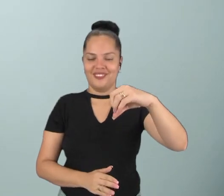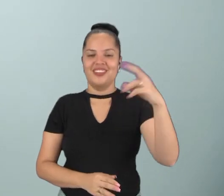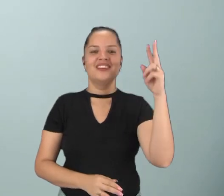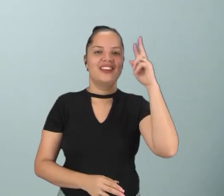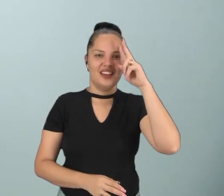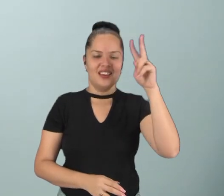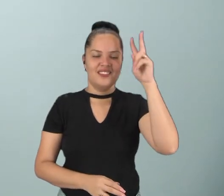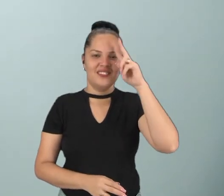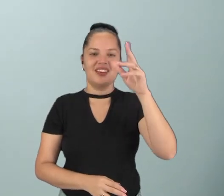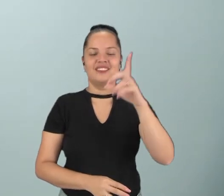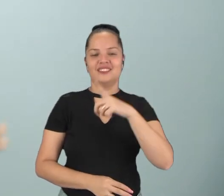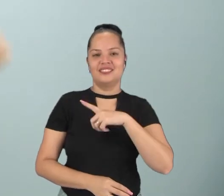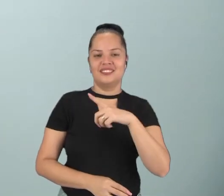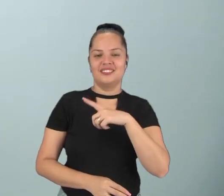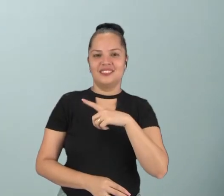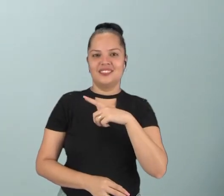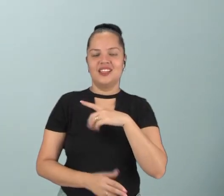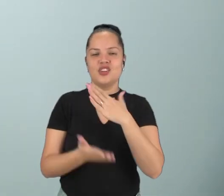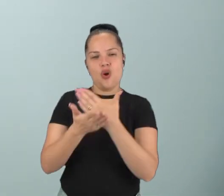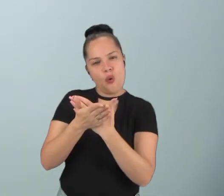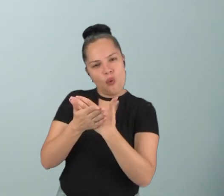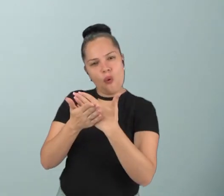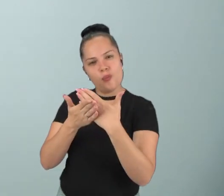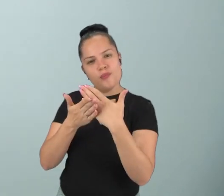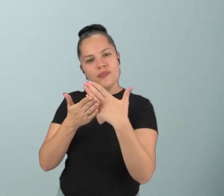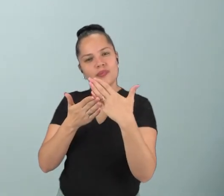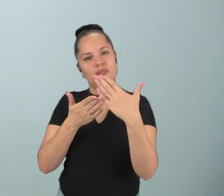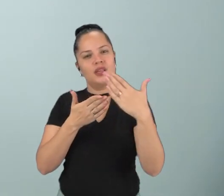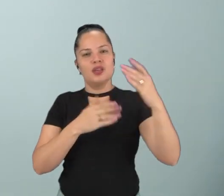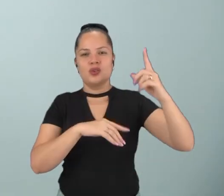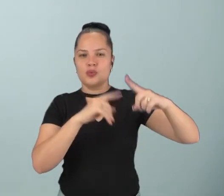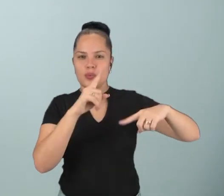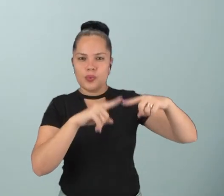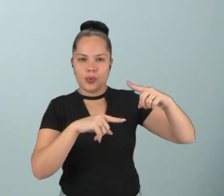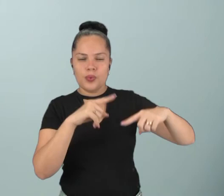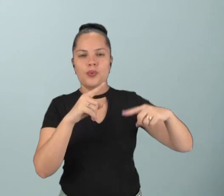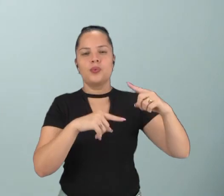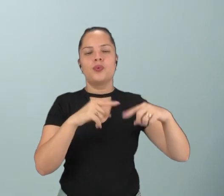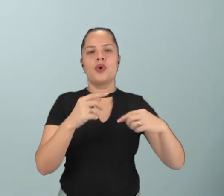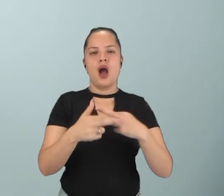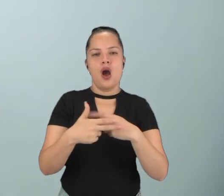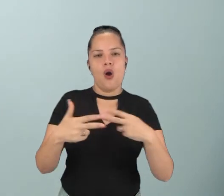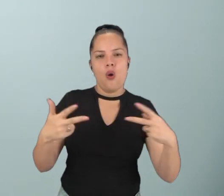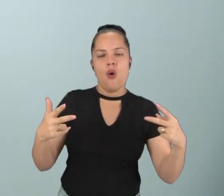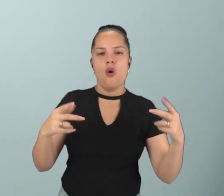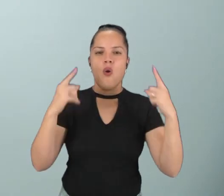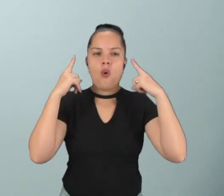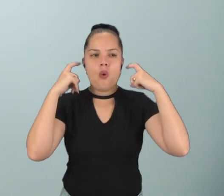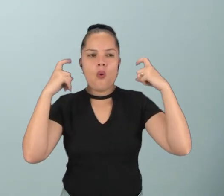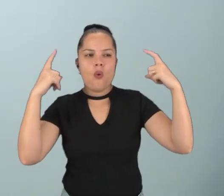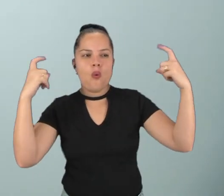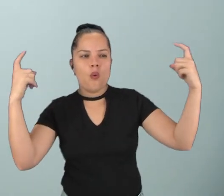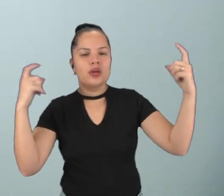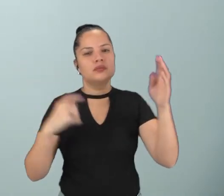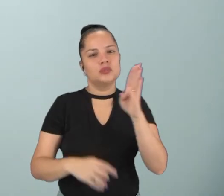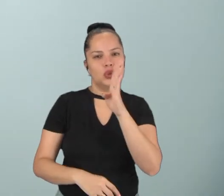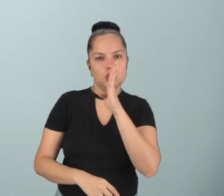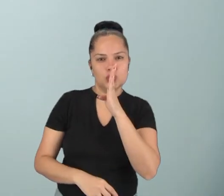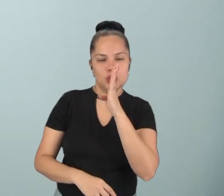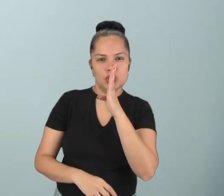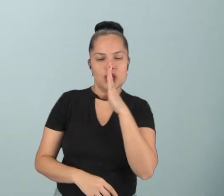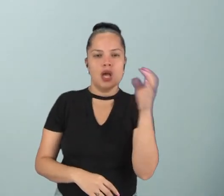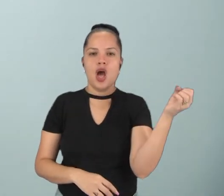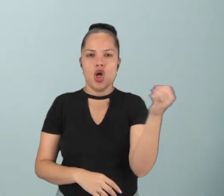que eu tenho agora uma introdução de novos elementos nessa música contemporânea, como ruídos, o silêncio,